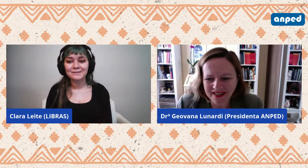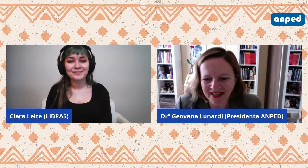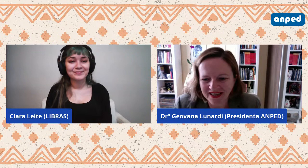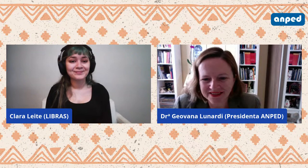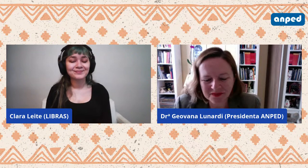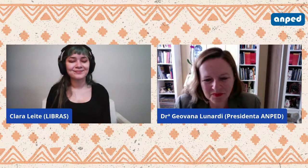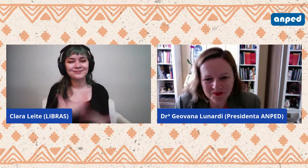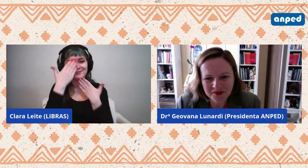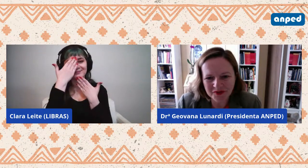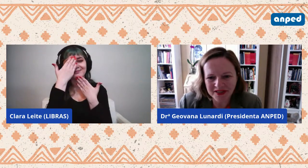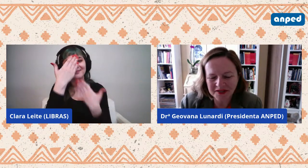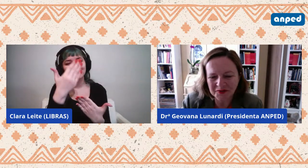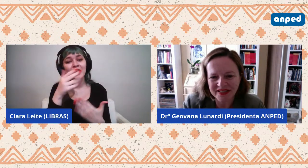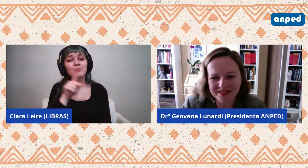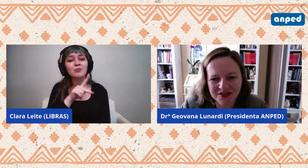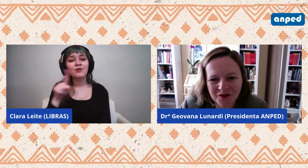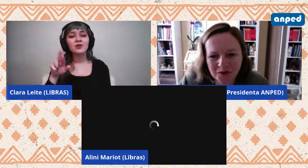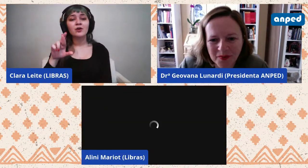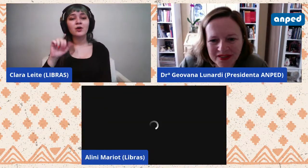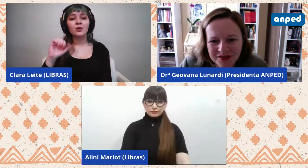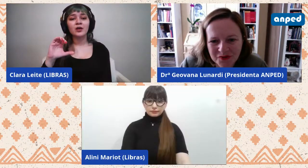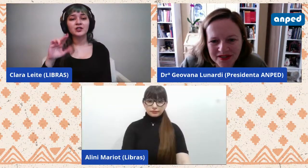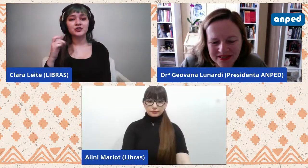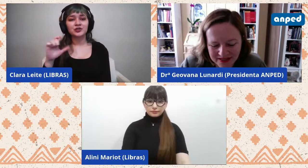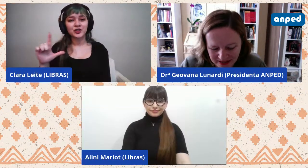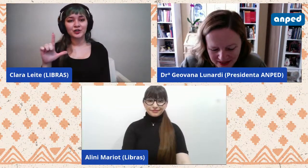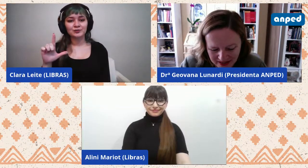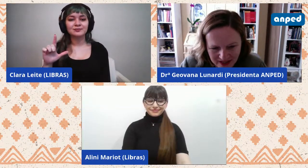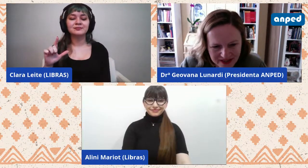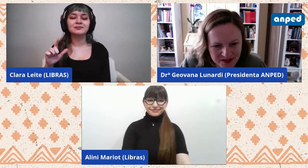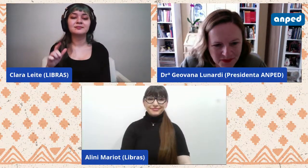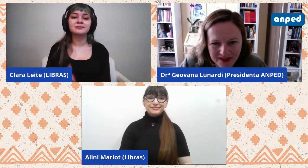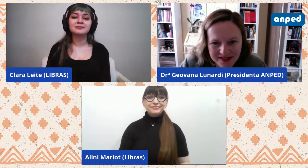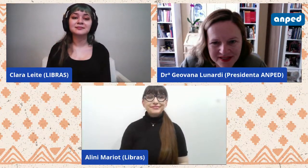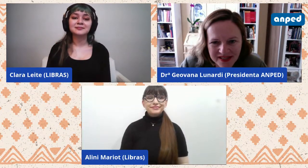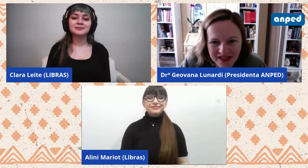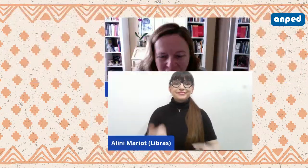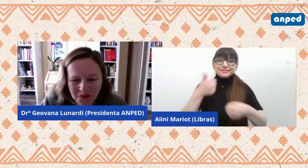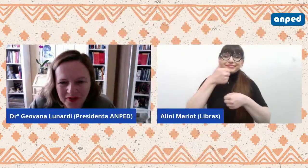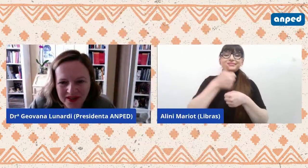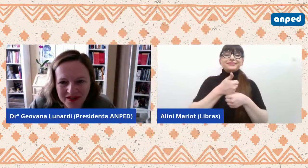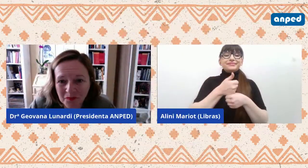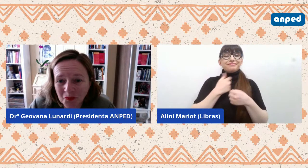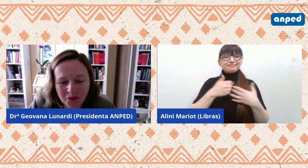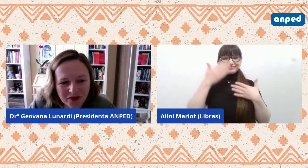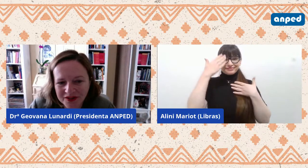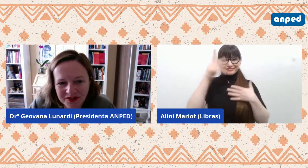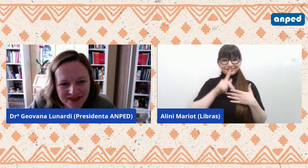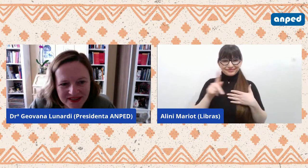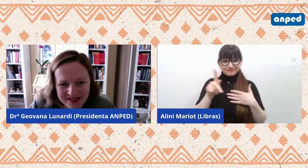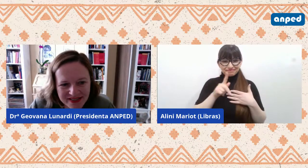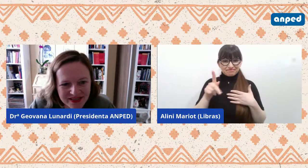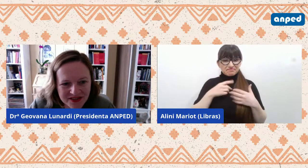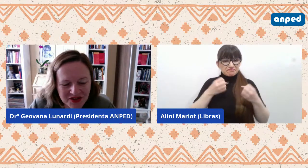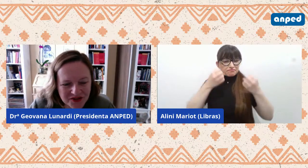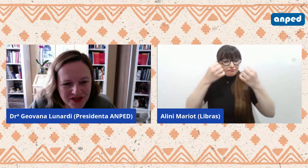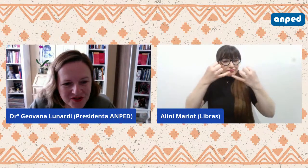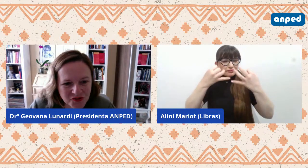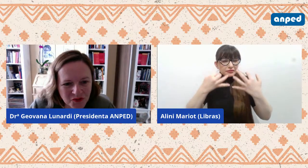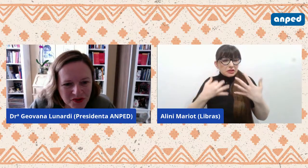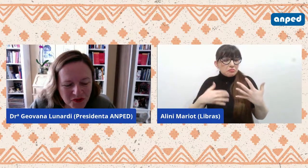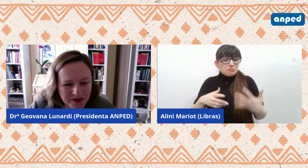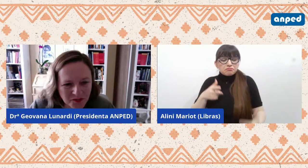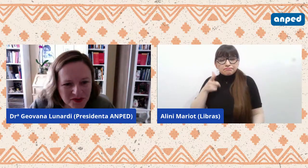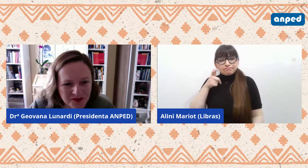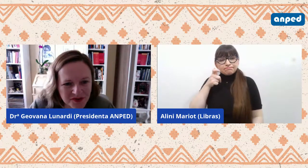Muito obrigada, professora Rachel, pela sua explanação. É muito interessante, acho que